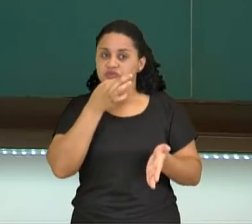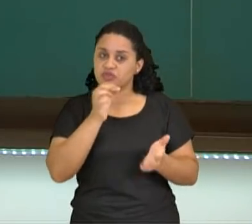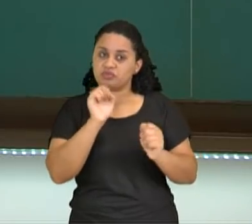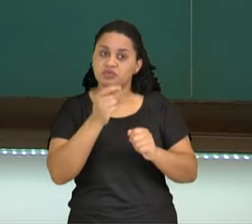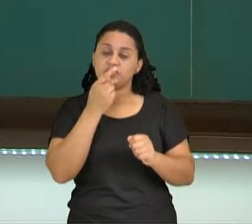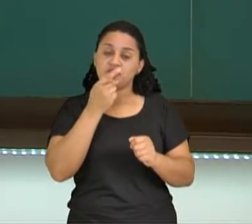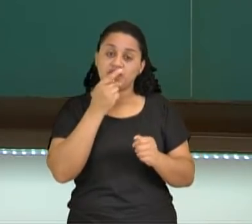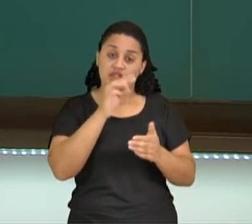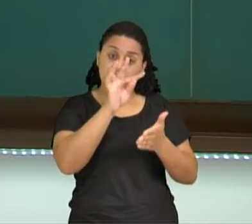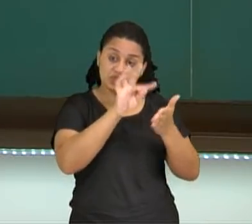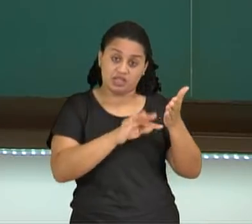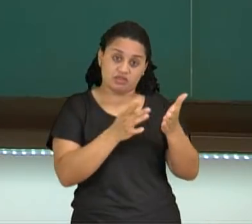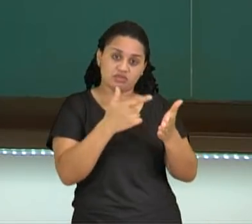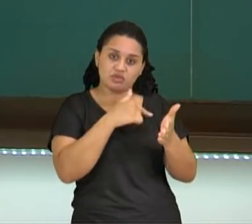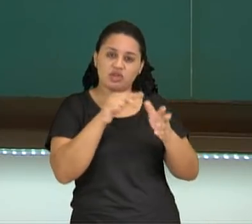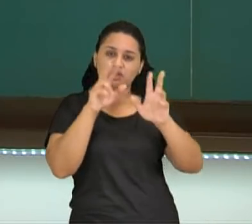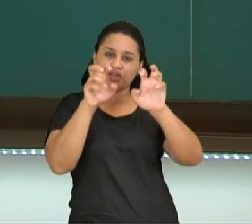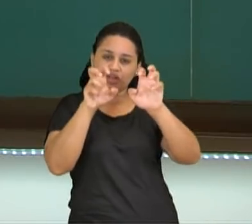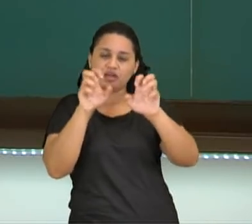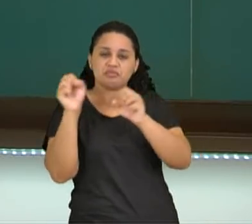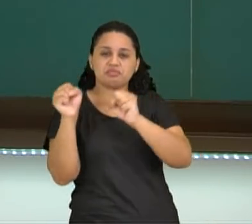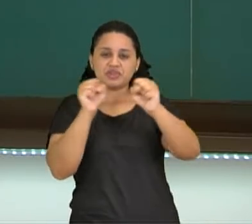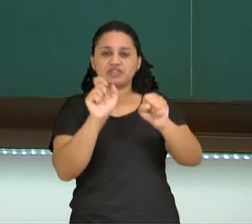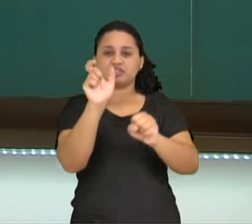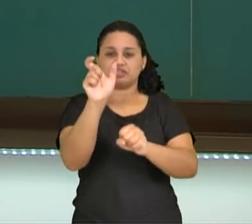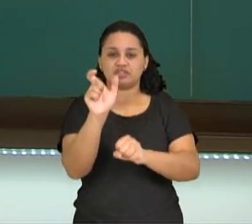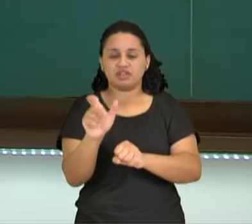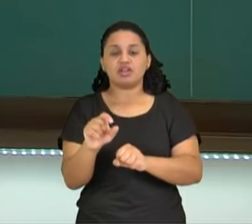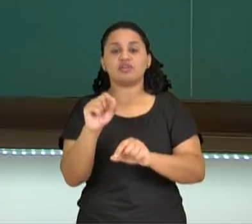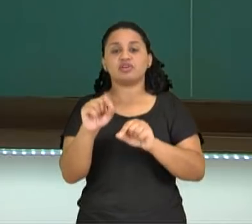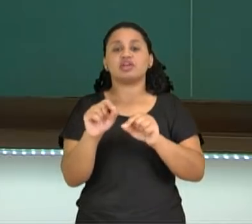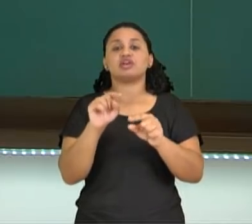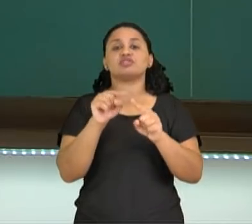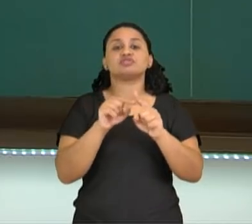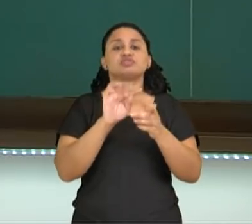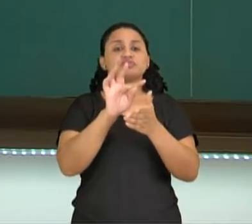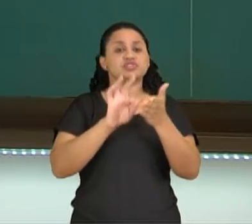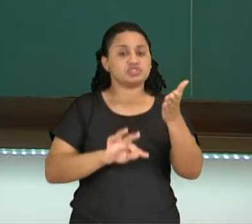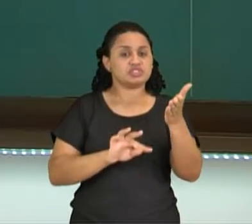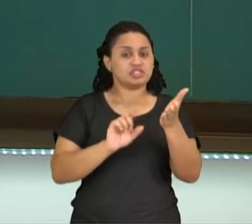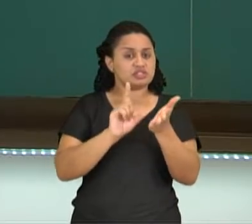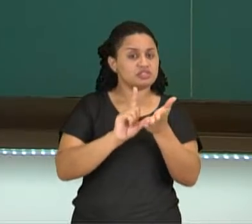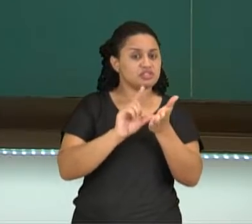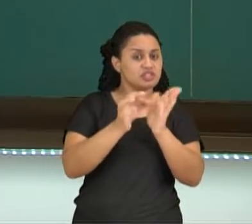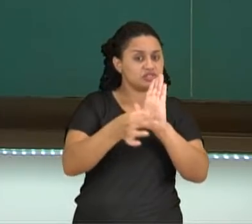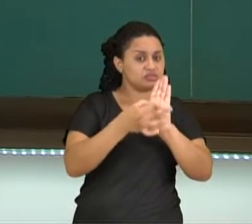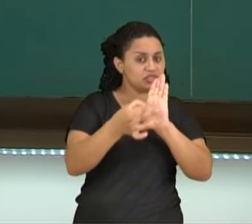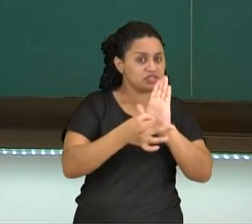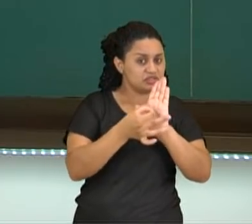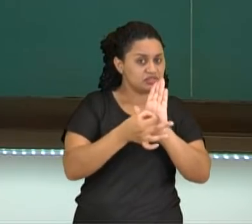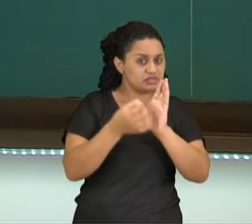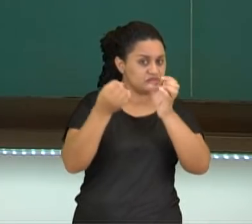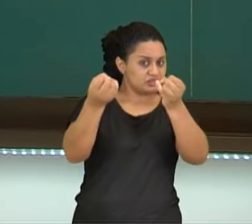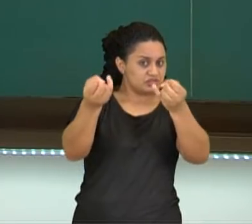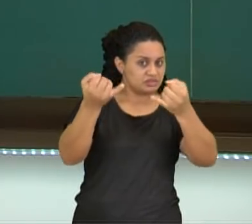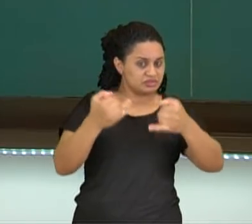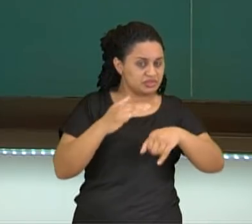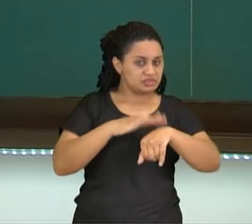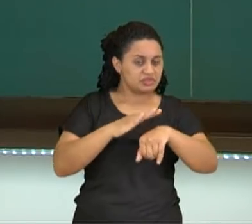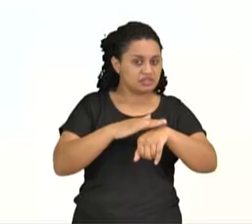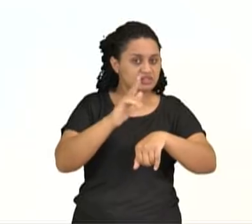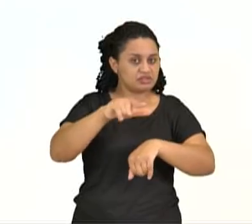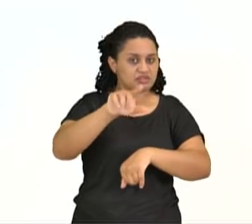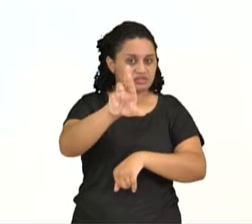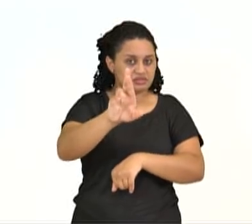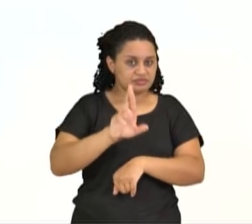das Palavras, que foi o texto que nós acabamos de ler, né, é um texto argumentativo? Explique. Um tempinho para responder